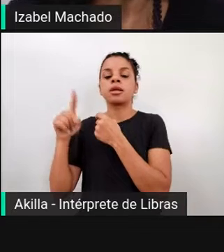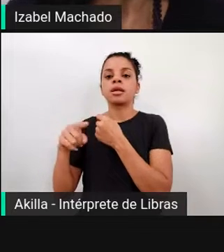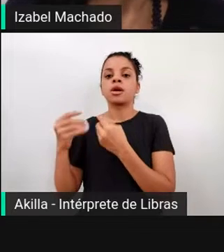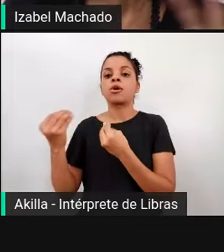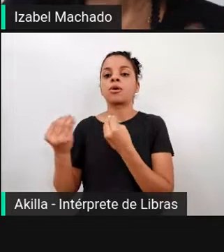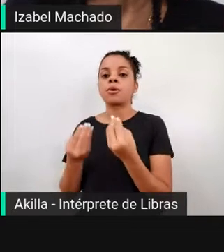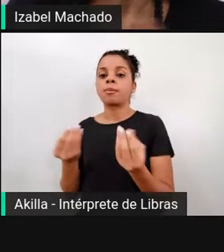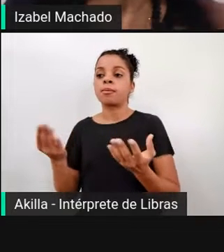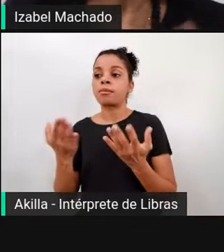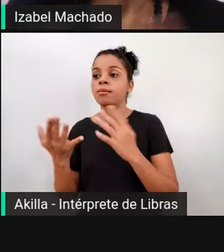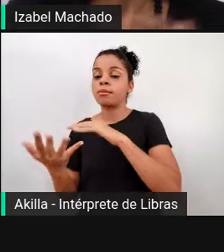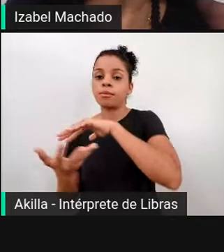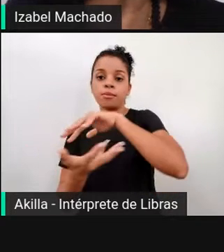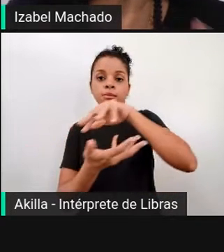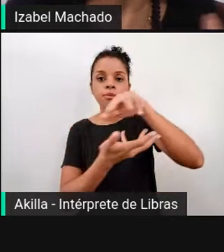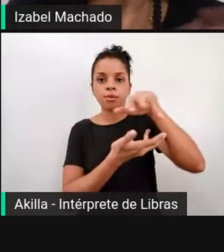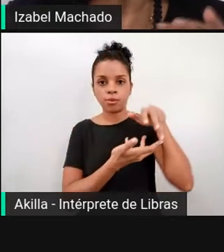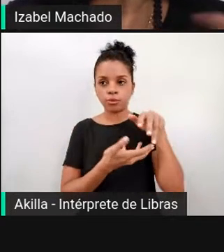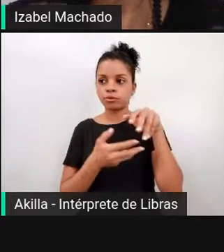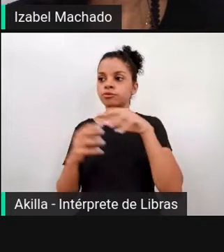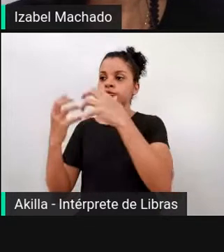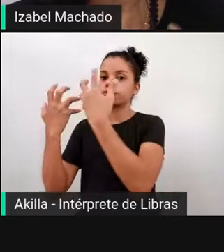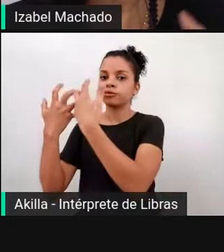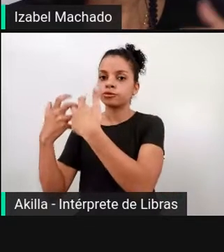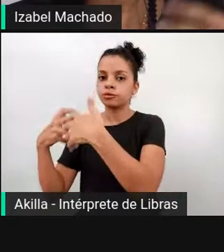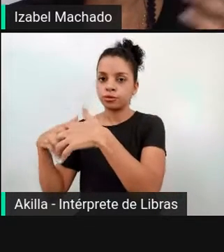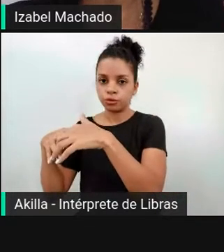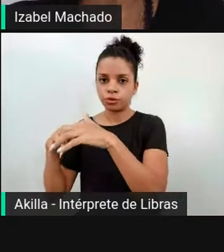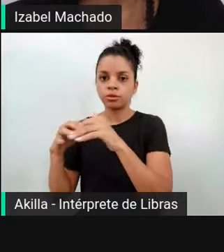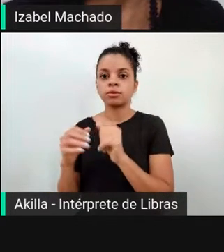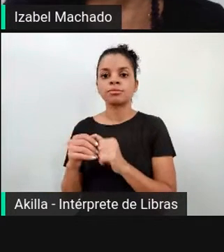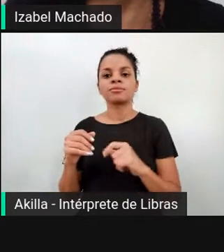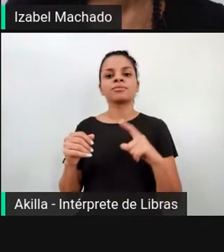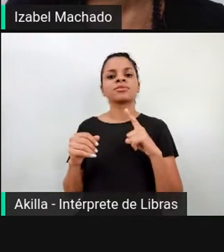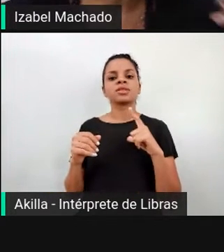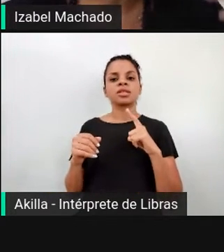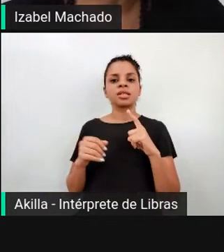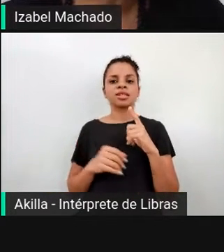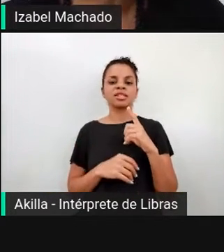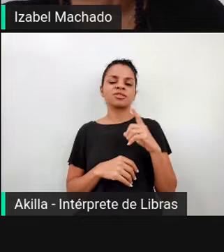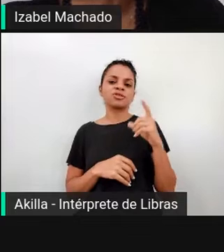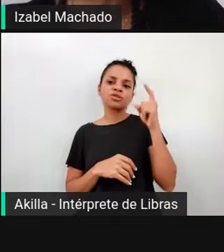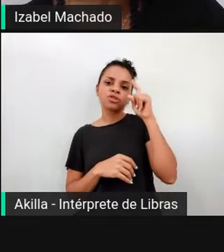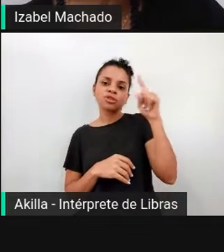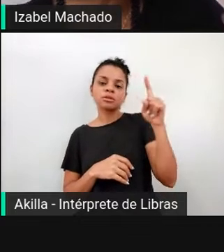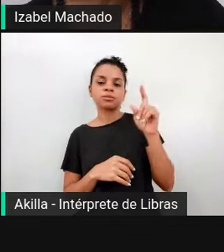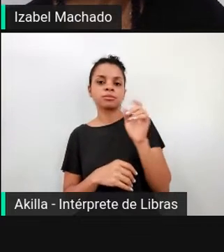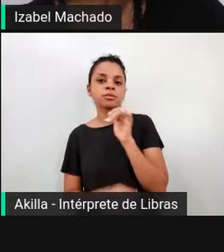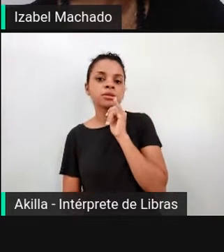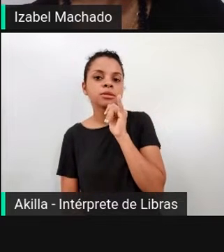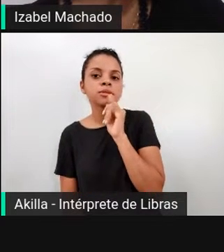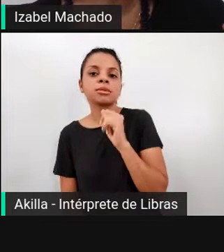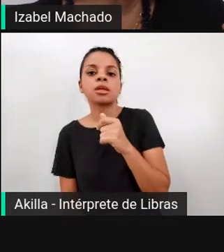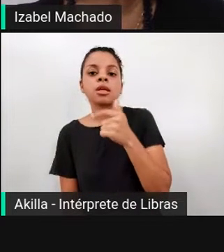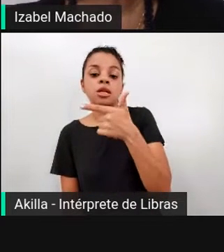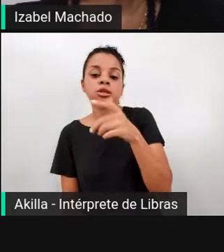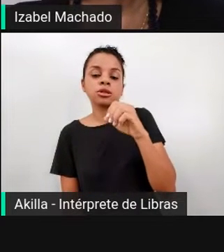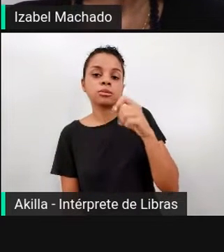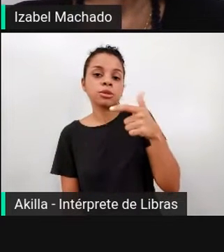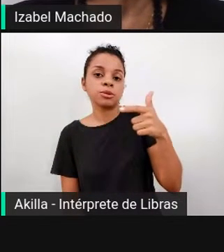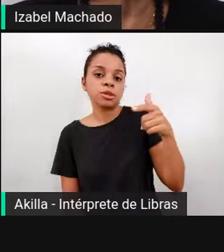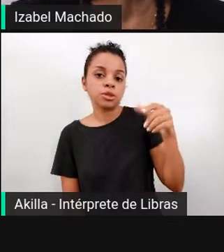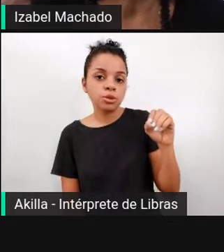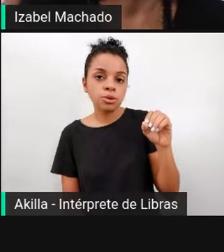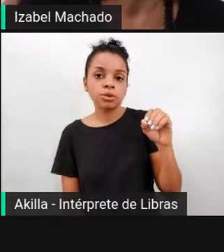mundo. Nós temos algumas datas que são um pouco contraditórias, quer dizer, desde 2002 já há registros de serviços de checagem